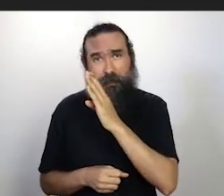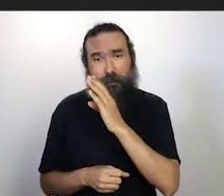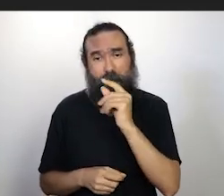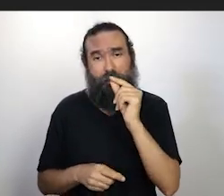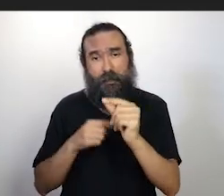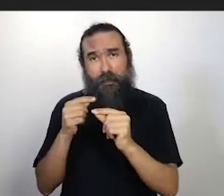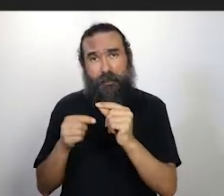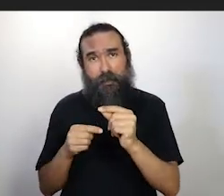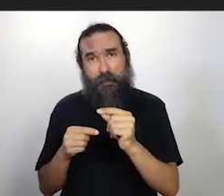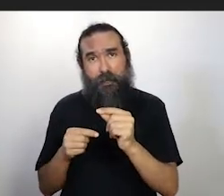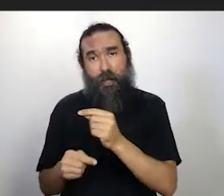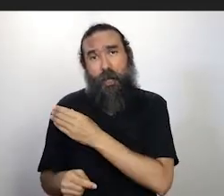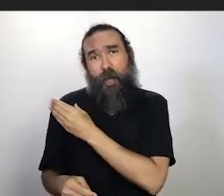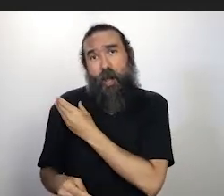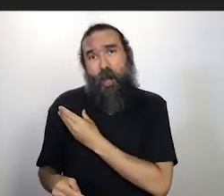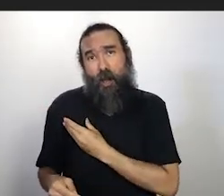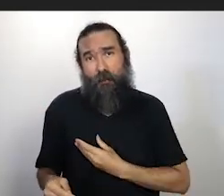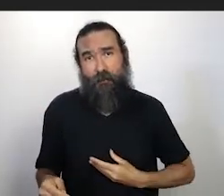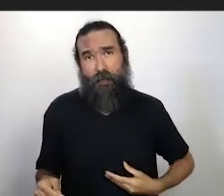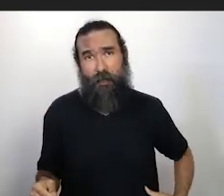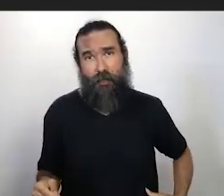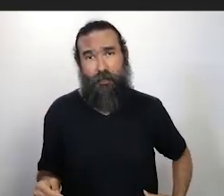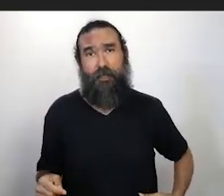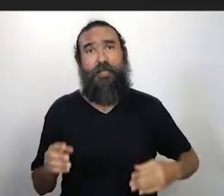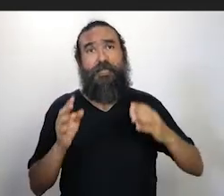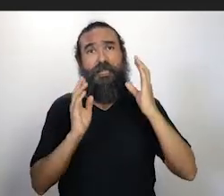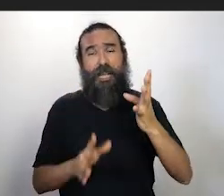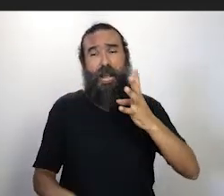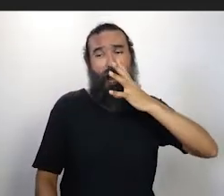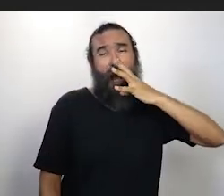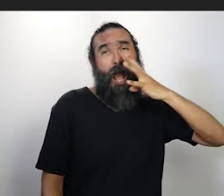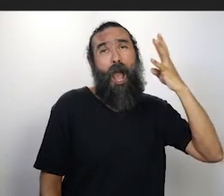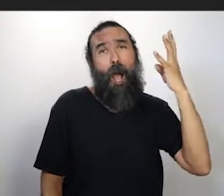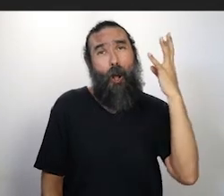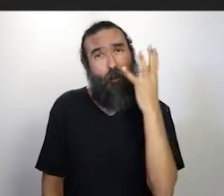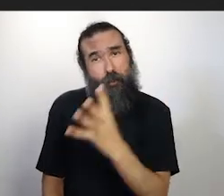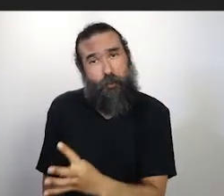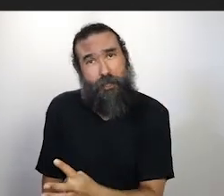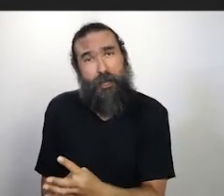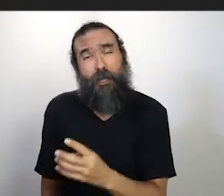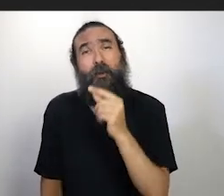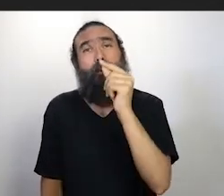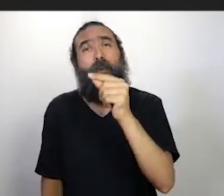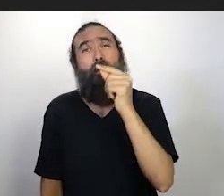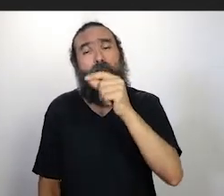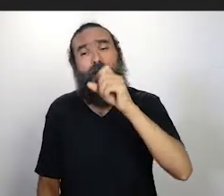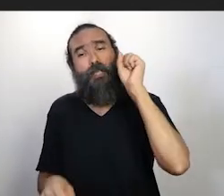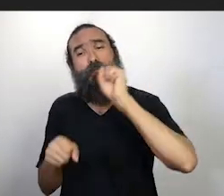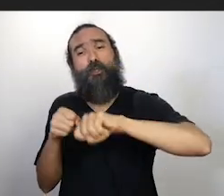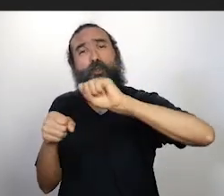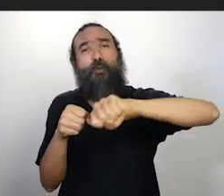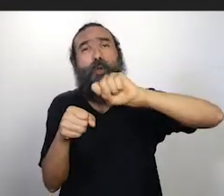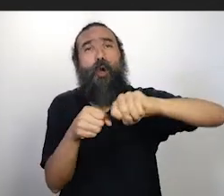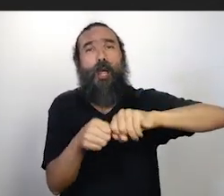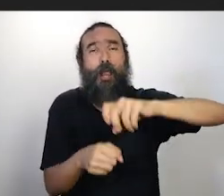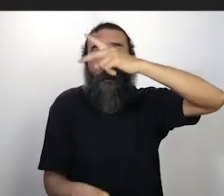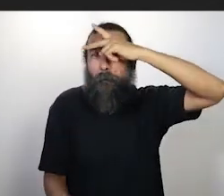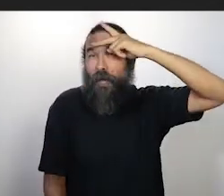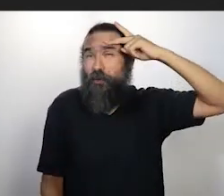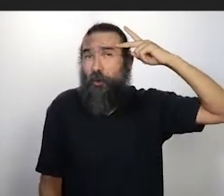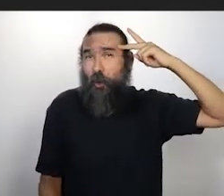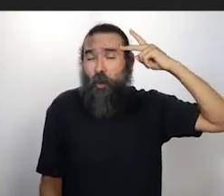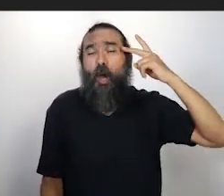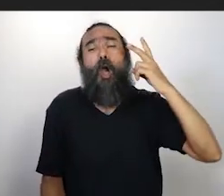que constituiu um Estado e já foi chamado por pensadores como máquina de moer gente, continua moendo gente,